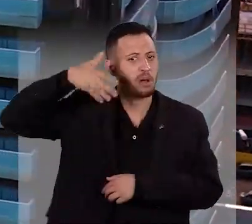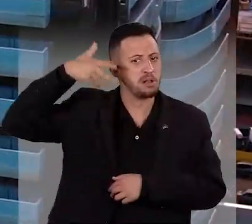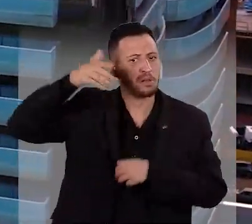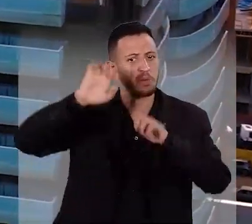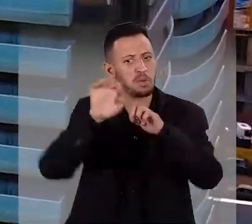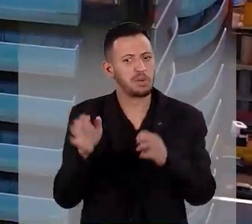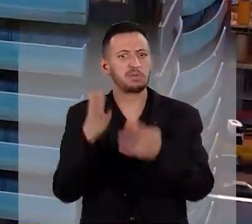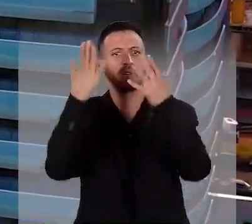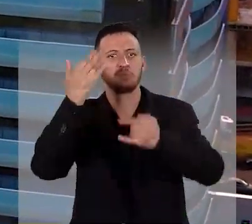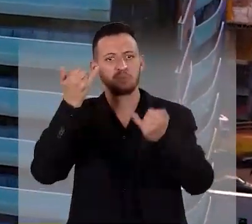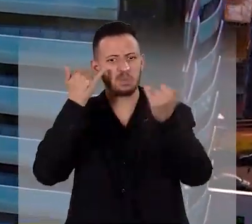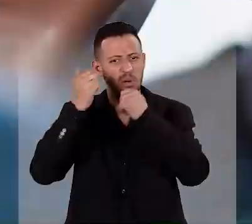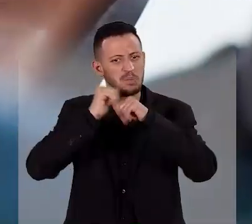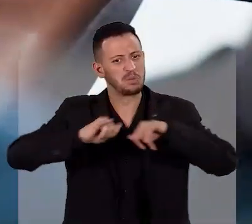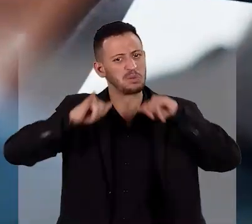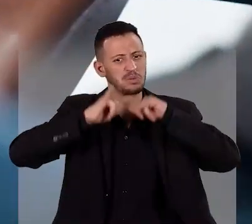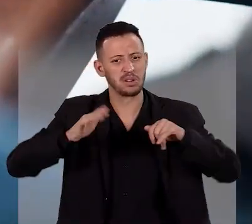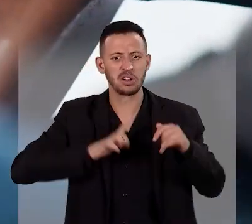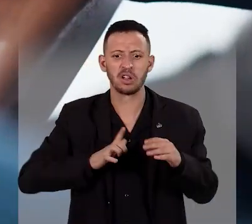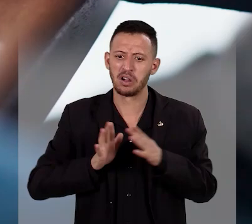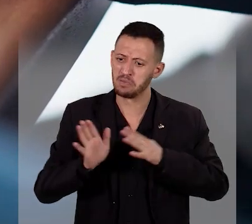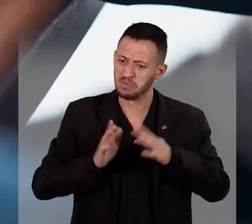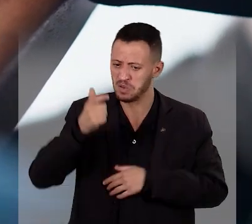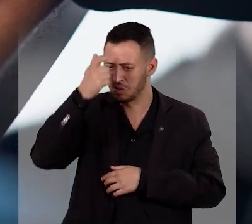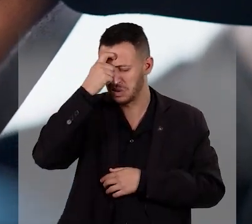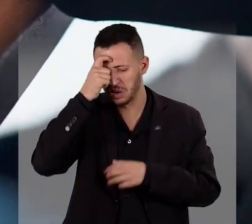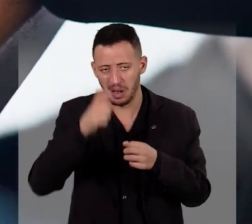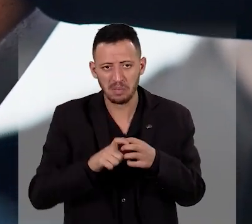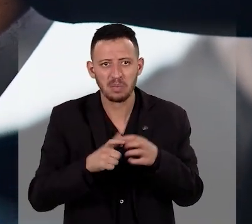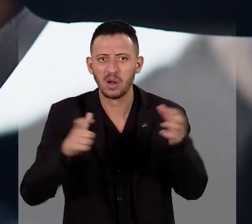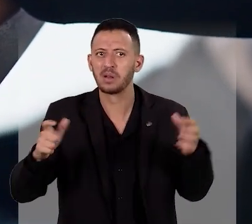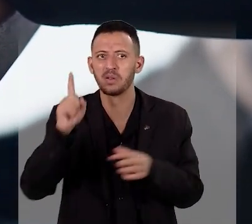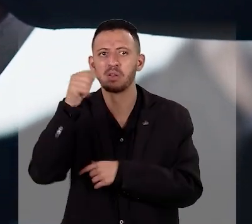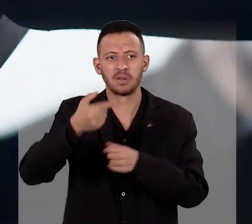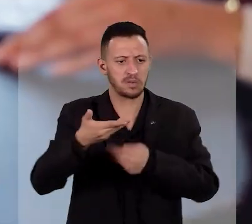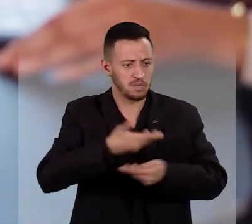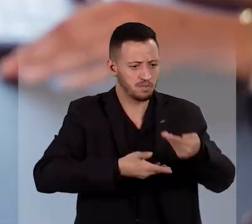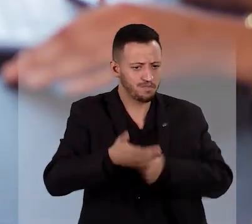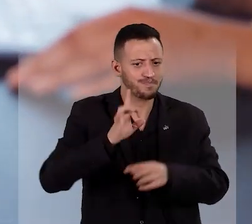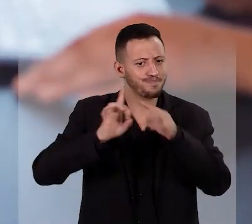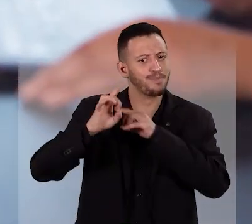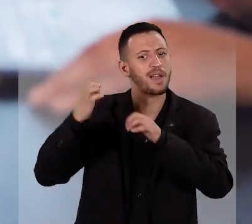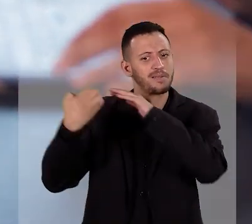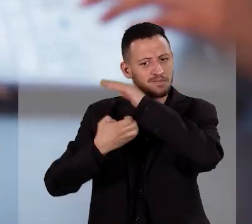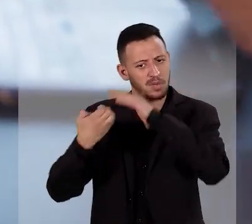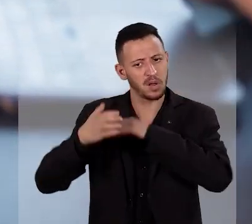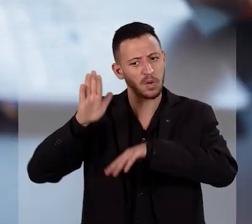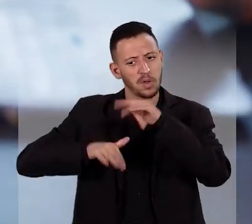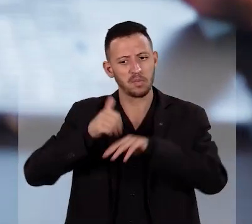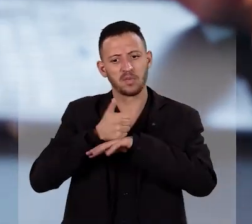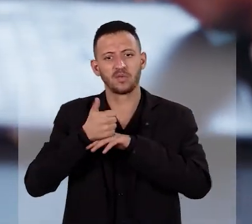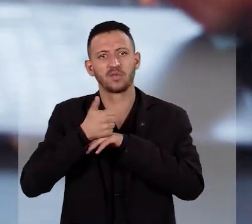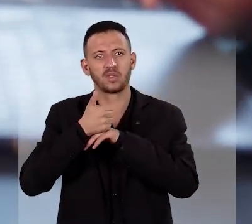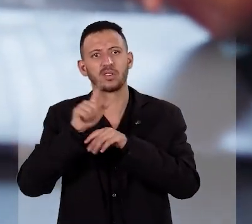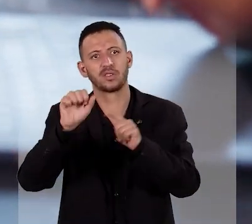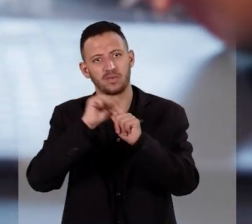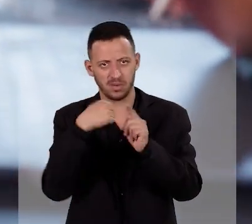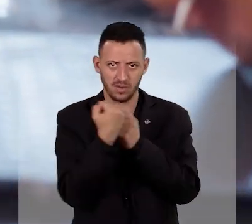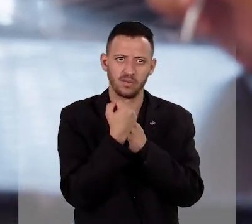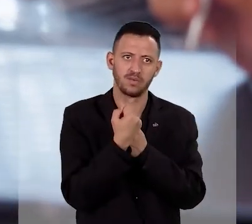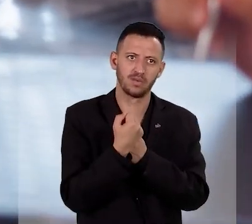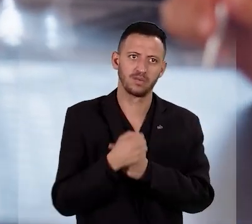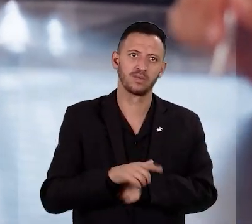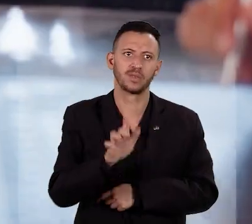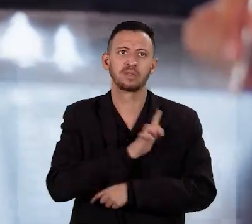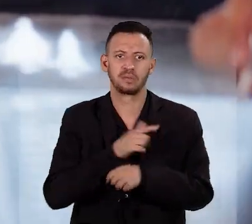promove palestras e eventos para informar, sensibilizar e abrir espaço para o diálogo entre empresas, trabalhadores